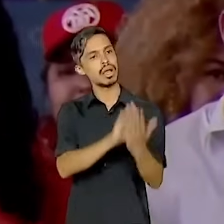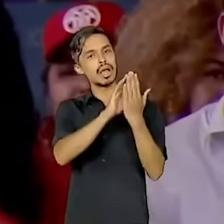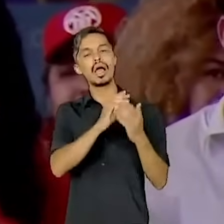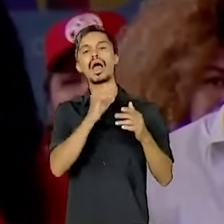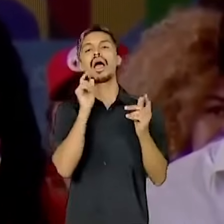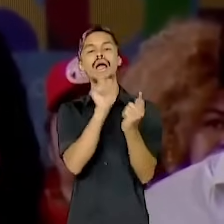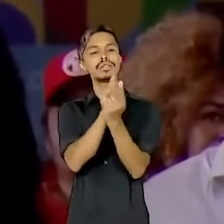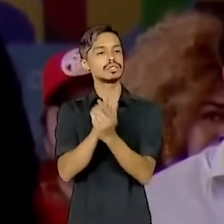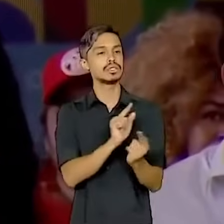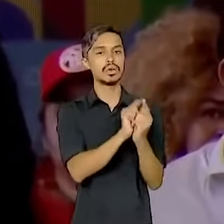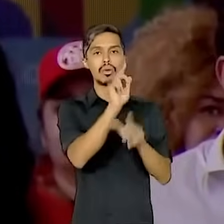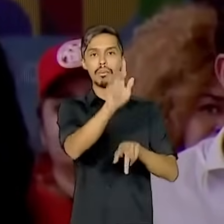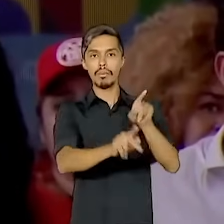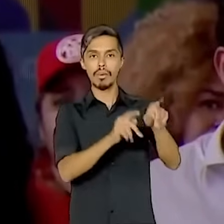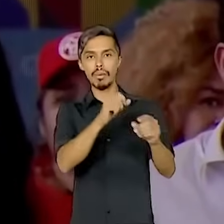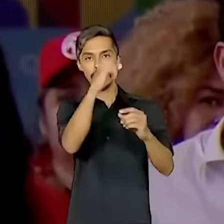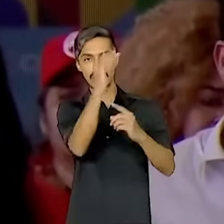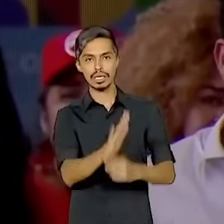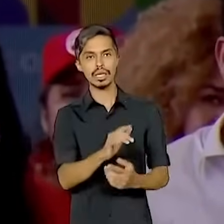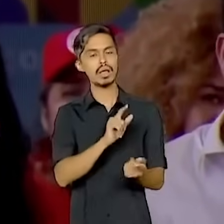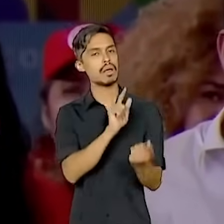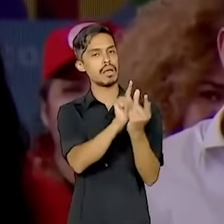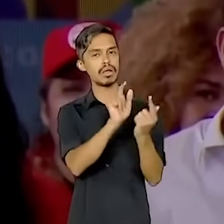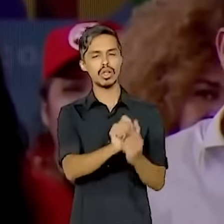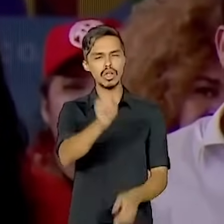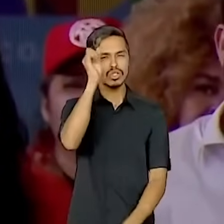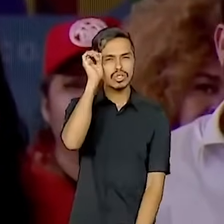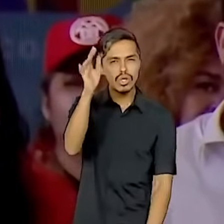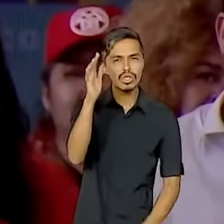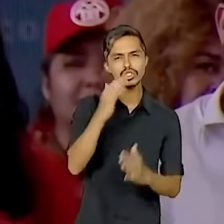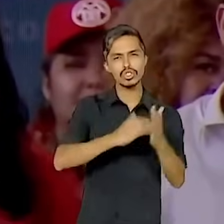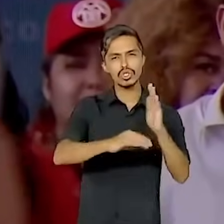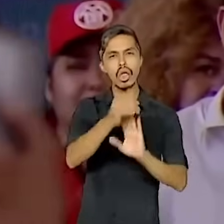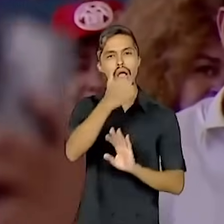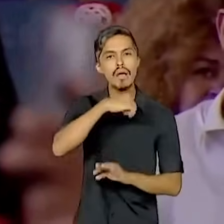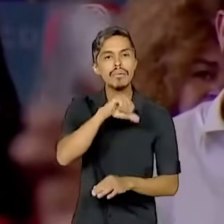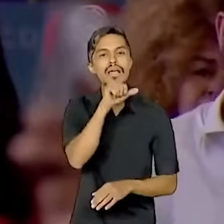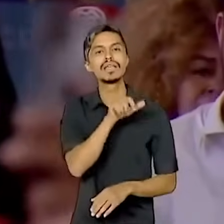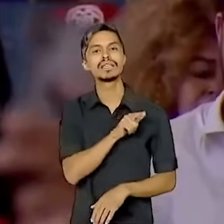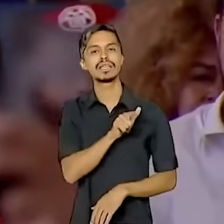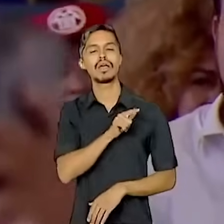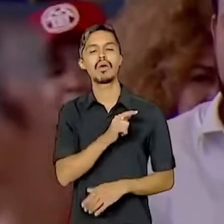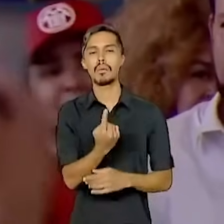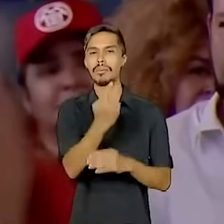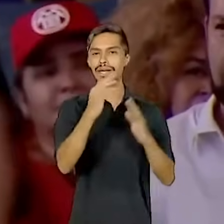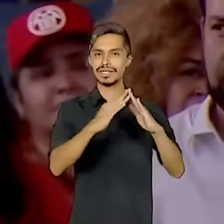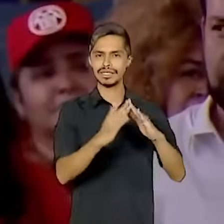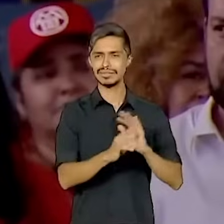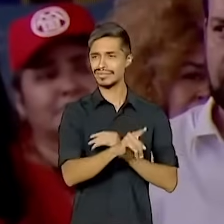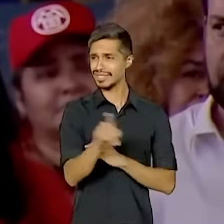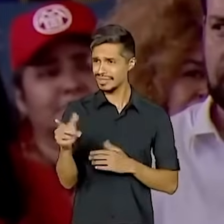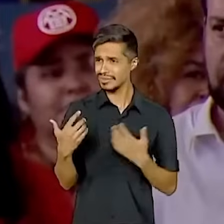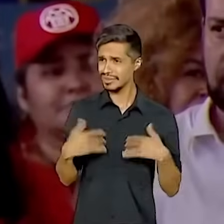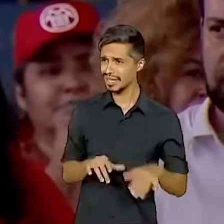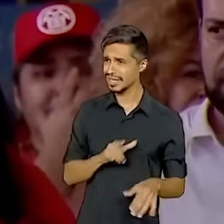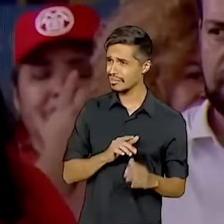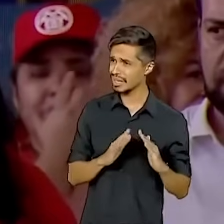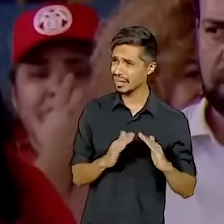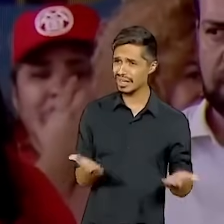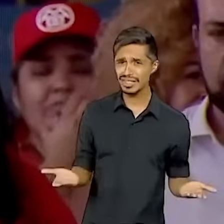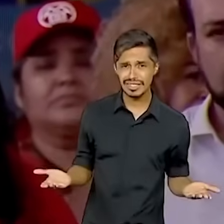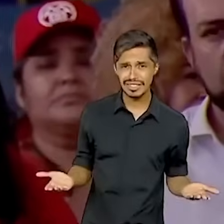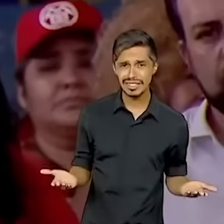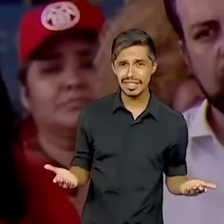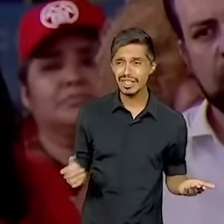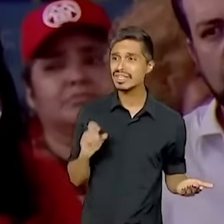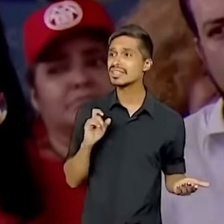necessidades do povo brasileiro. O sonho de toda mãe é ter uma casa. Quem é que não quer ter uma casa, gente?